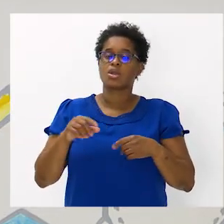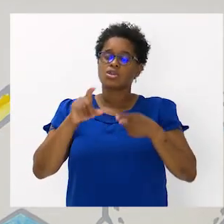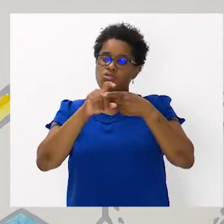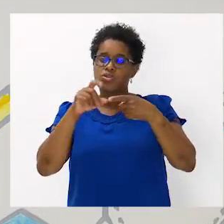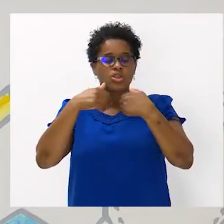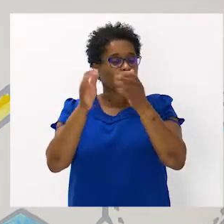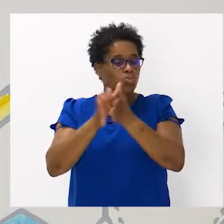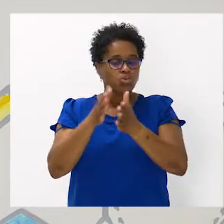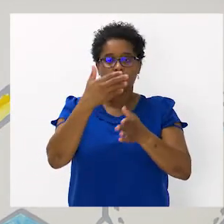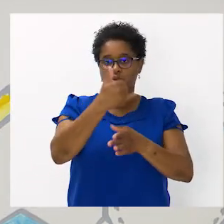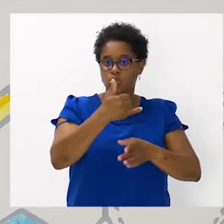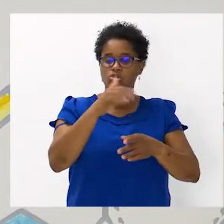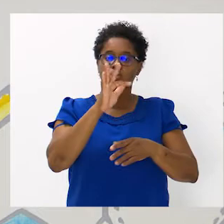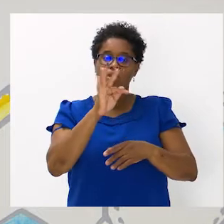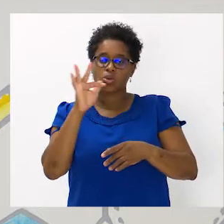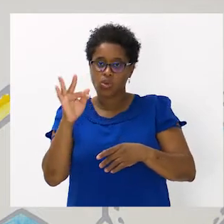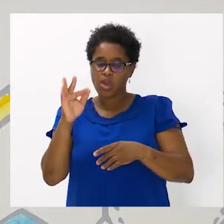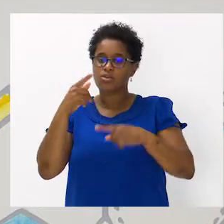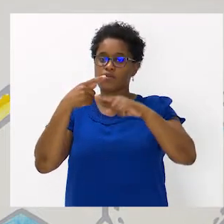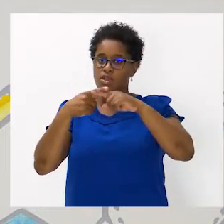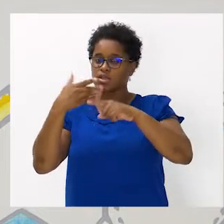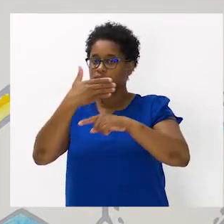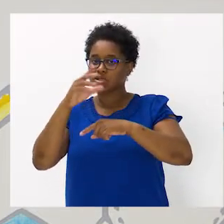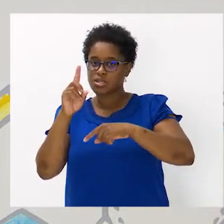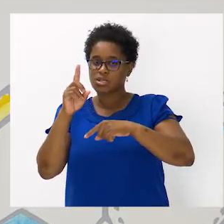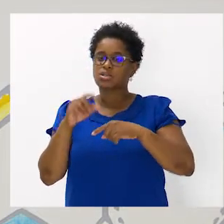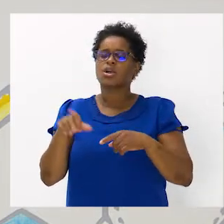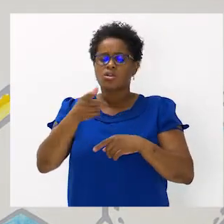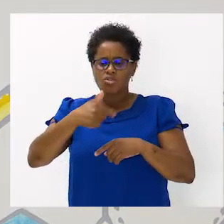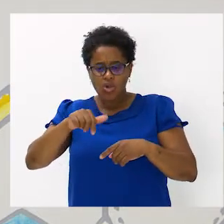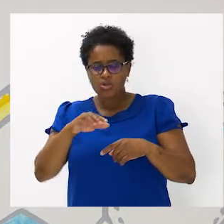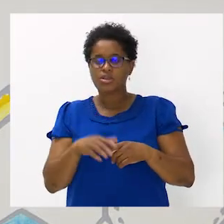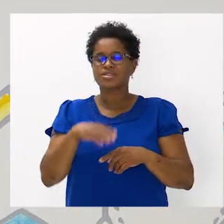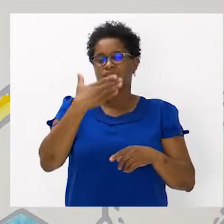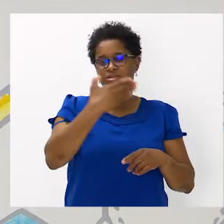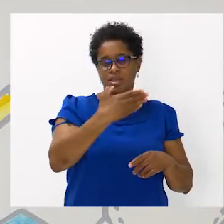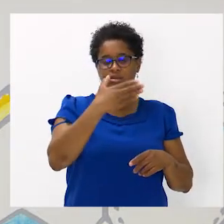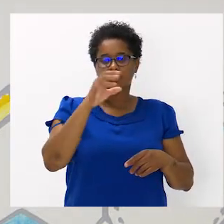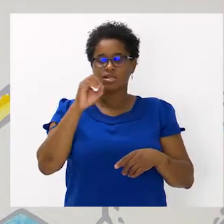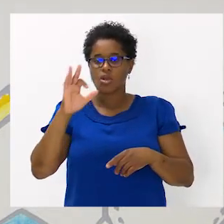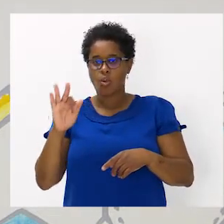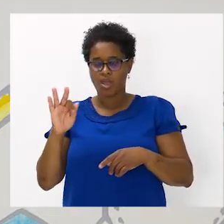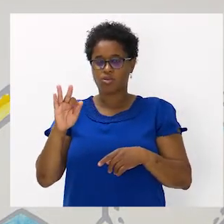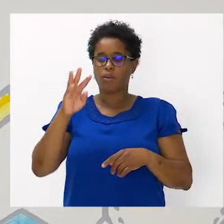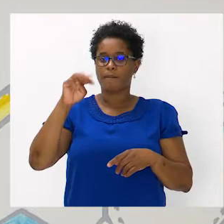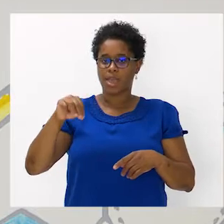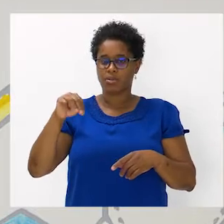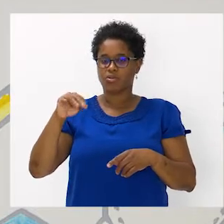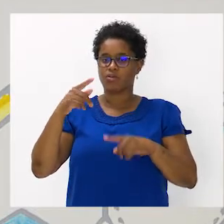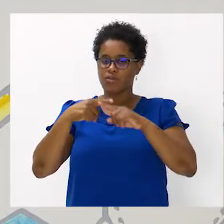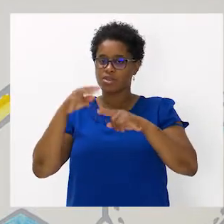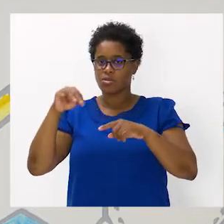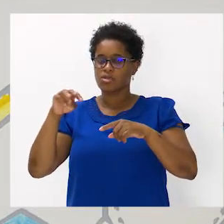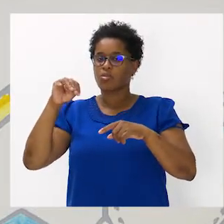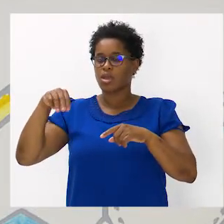e dividindo tudo por 2. 44 vezes 16, nós encontramos 704 metro